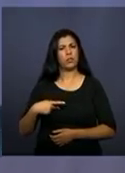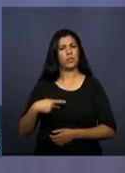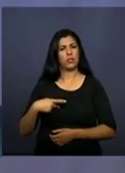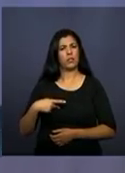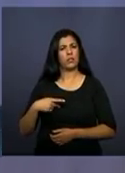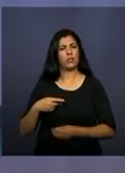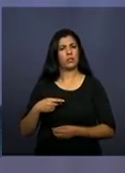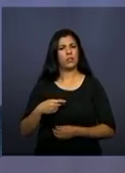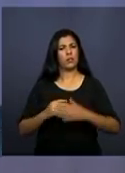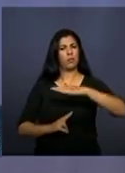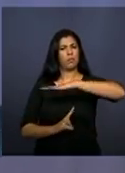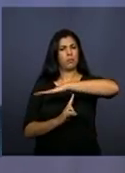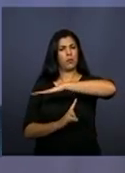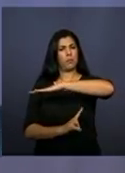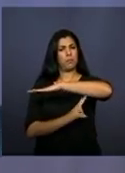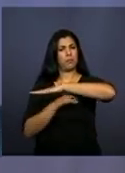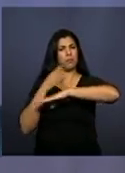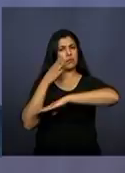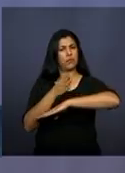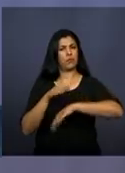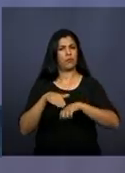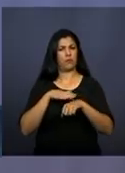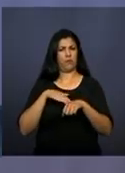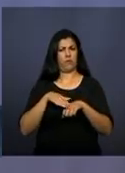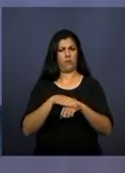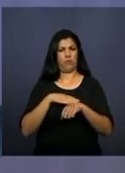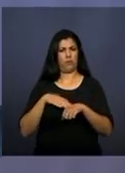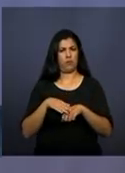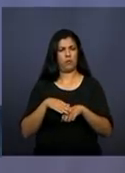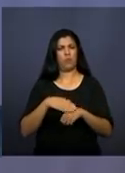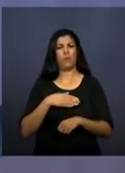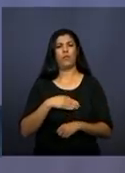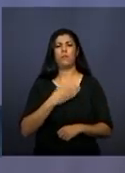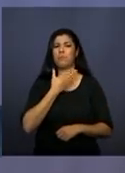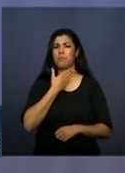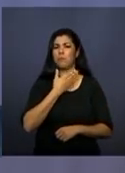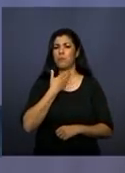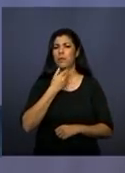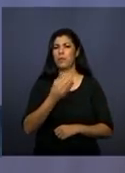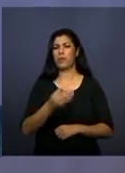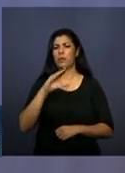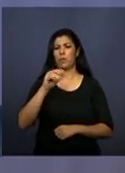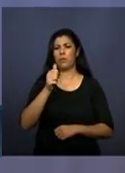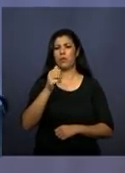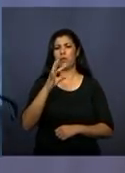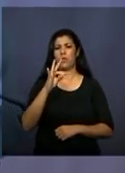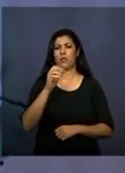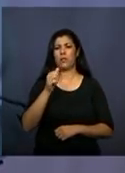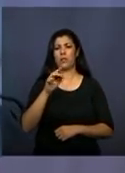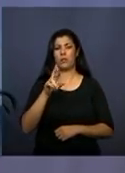Matilde? Debaixo da ponte, conversando com os catadores. Aí,